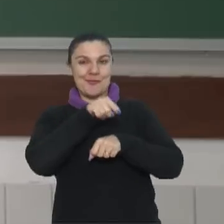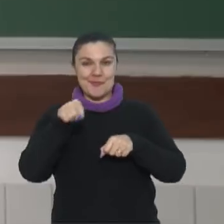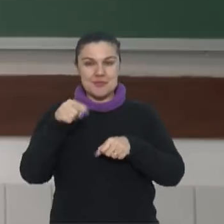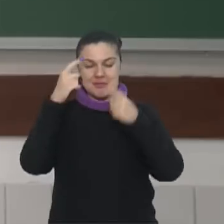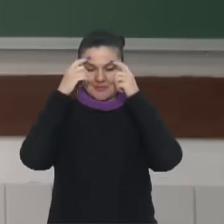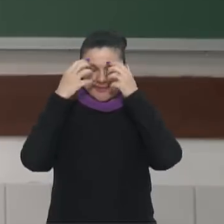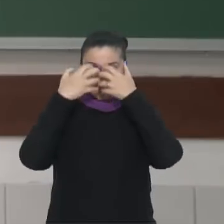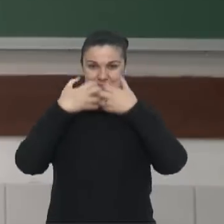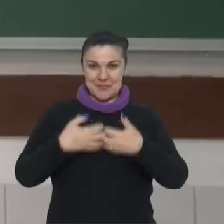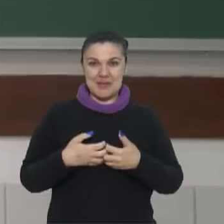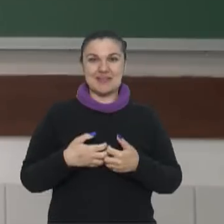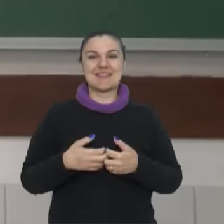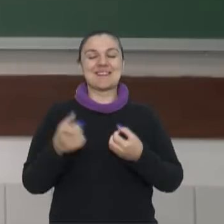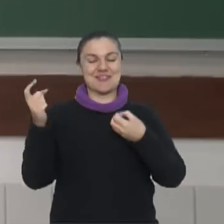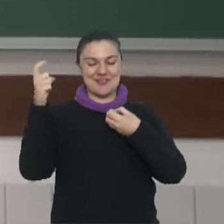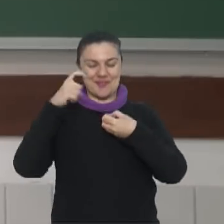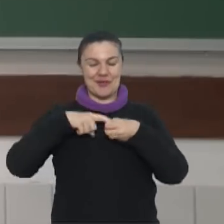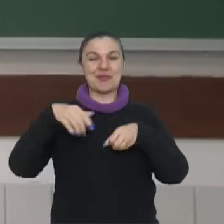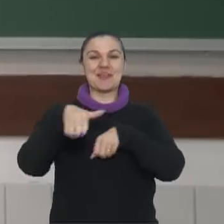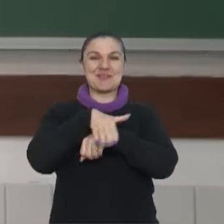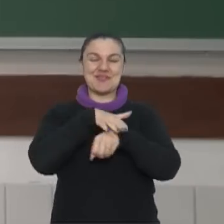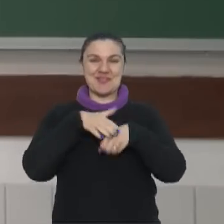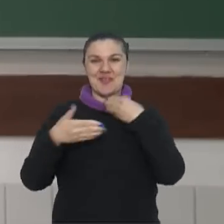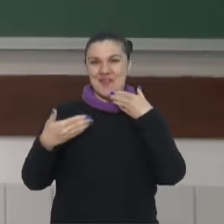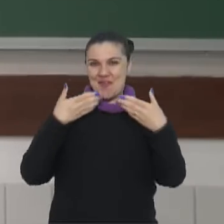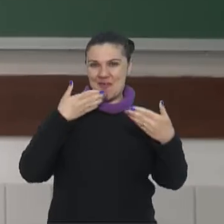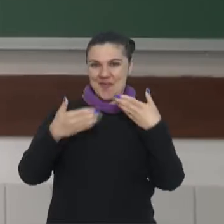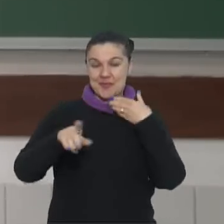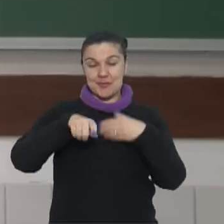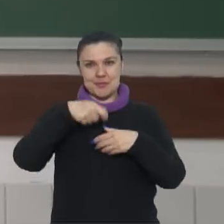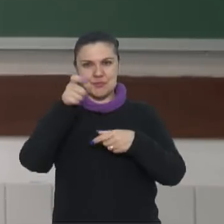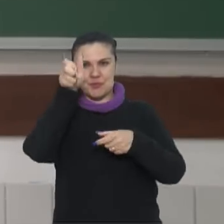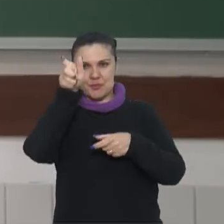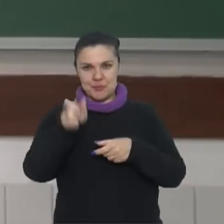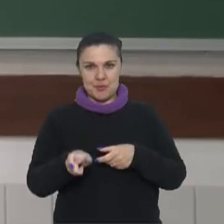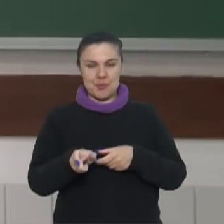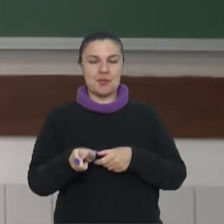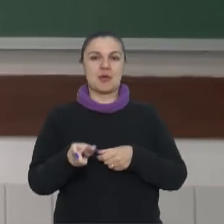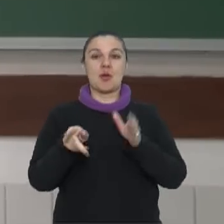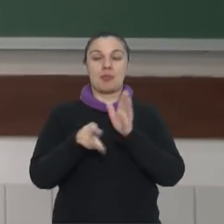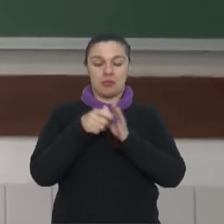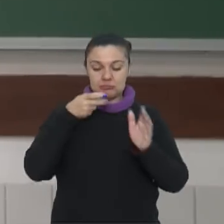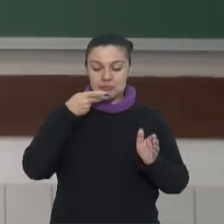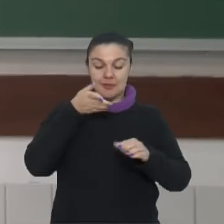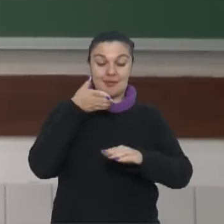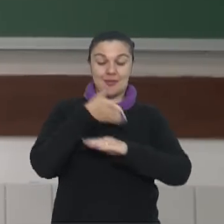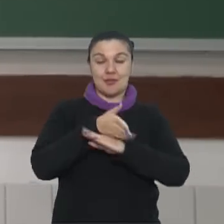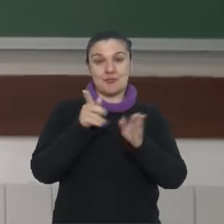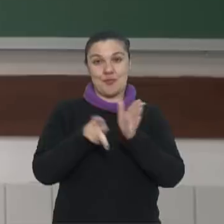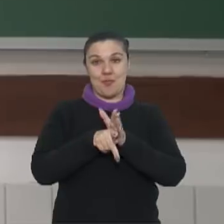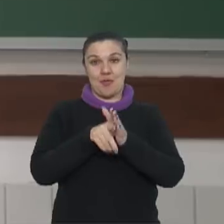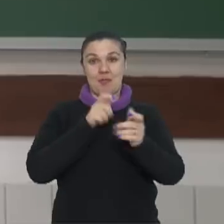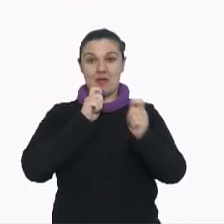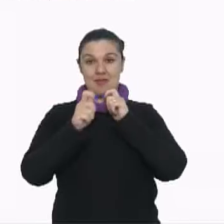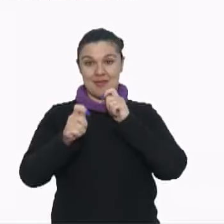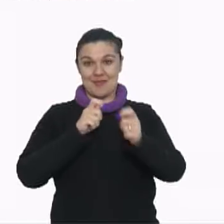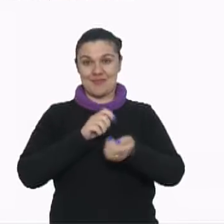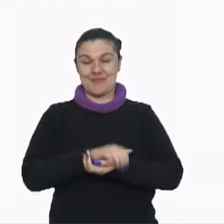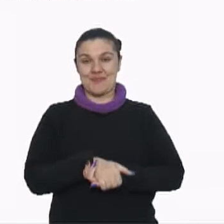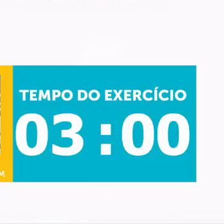você pensar comigo e aí eu volto para a gente conversar sobre a pessoa do discurso usada na introdução da entrevista.